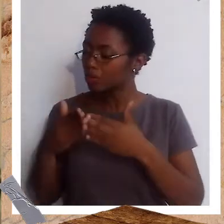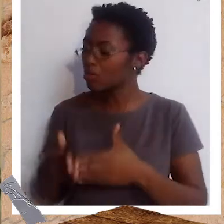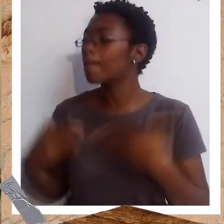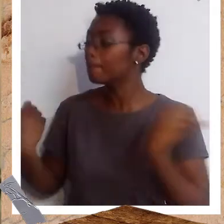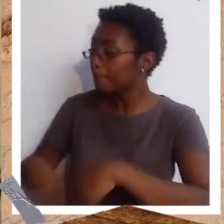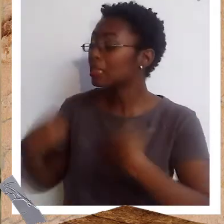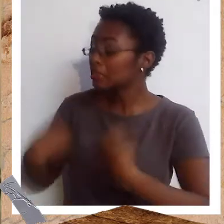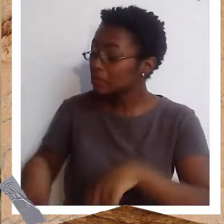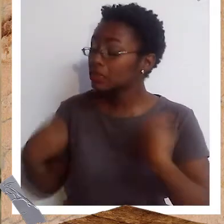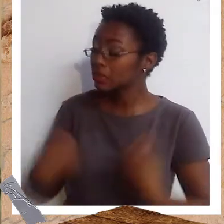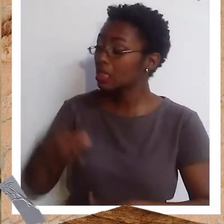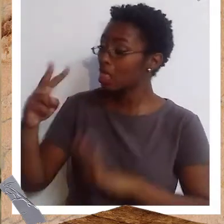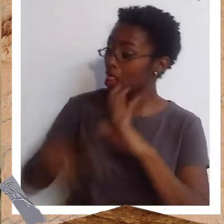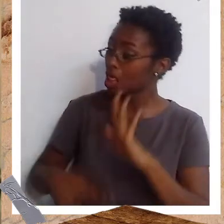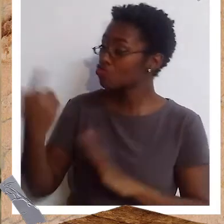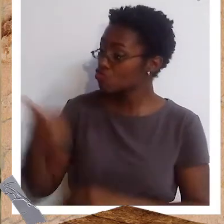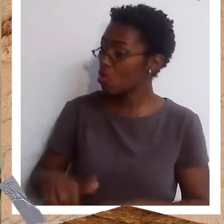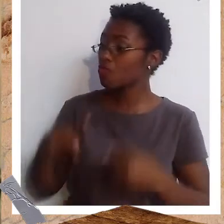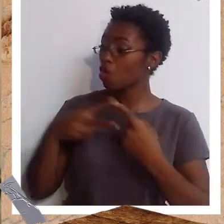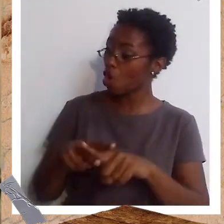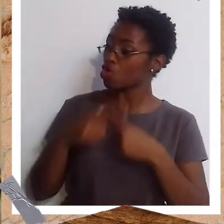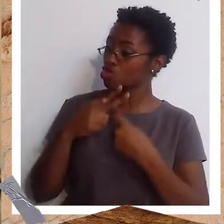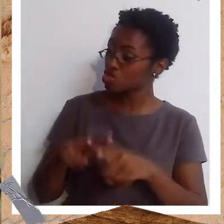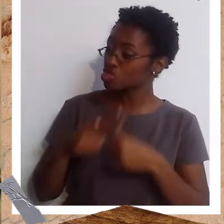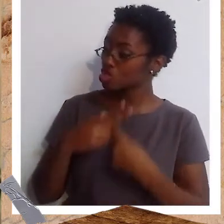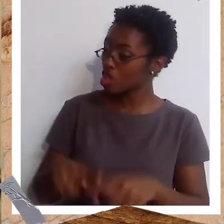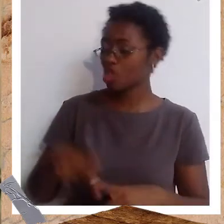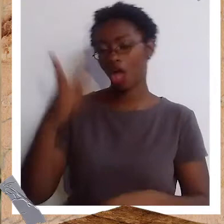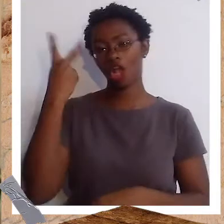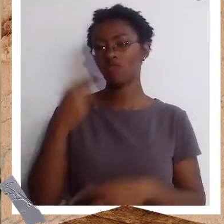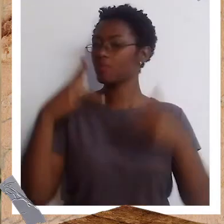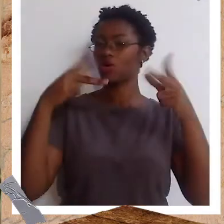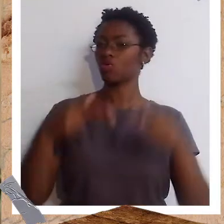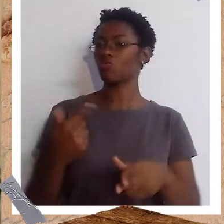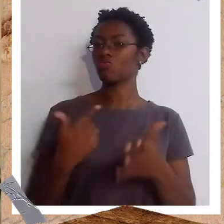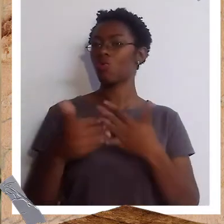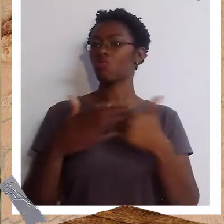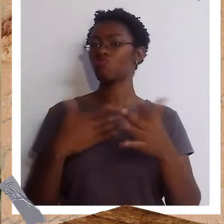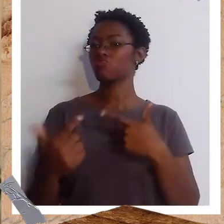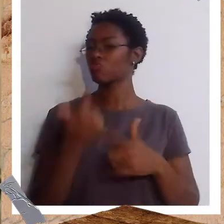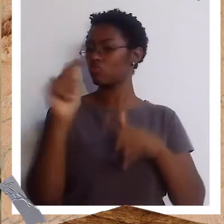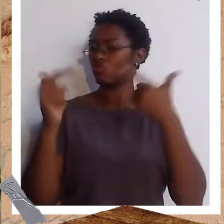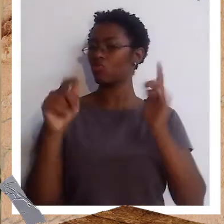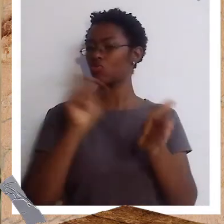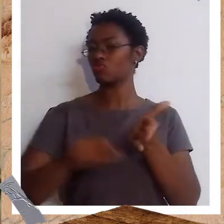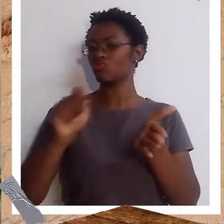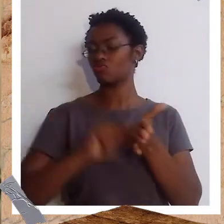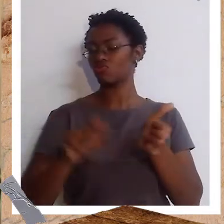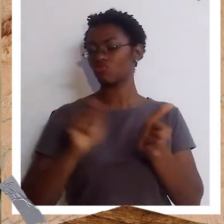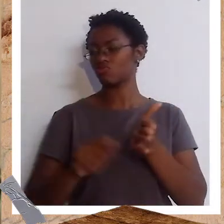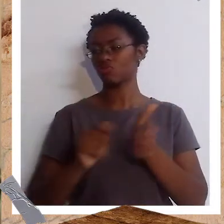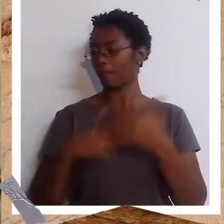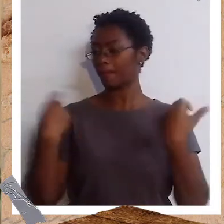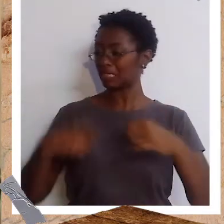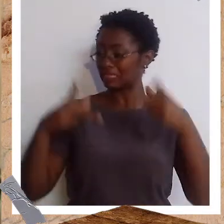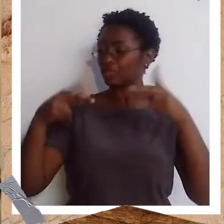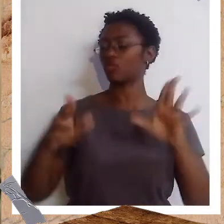o livro dela passasse por um rito de revisão normal, como qualquer outro livro, qualquer outra autora passaria. Ora,